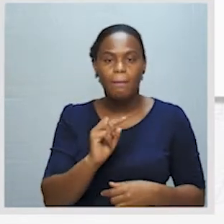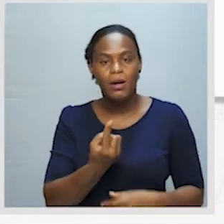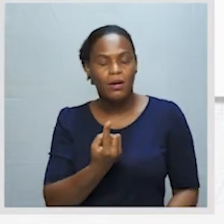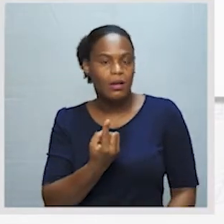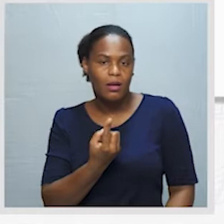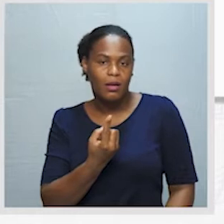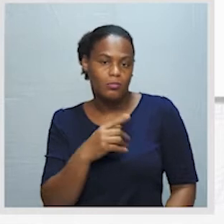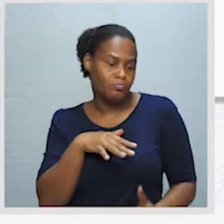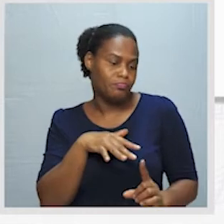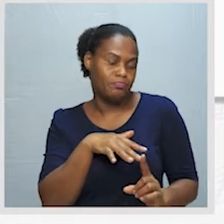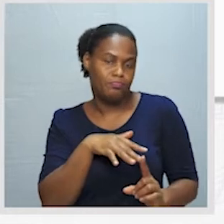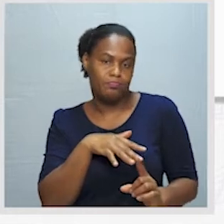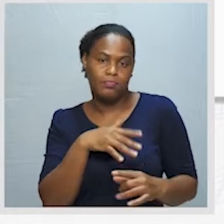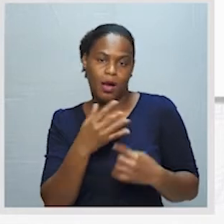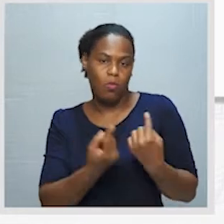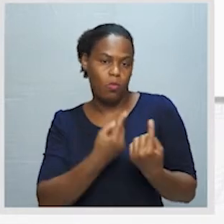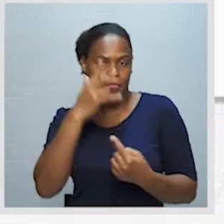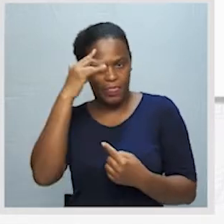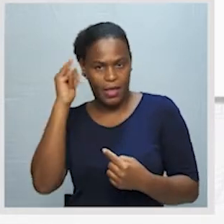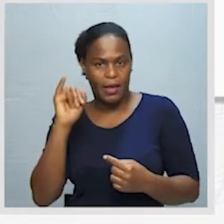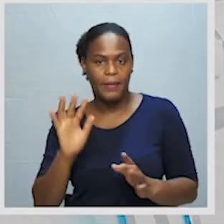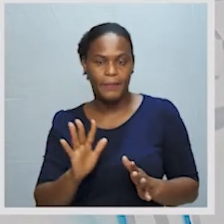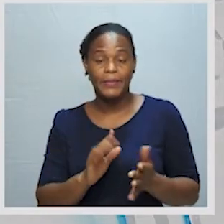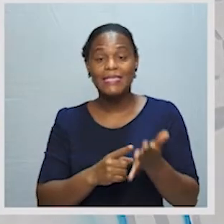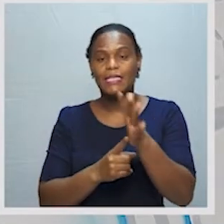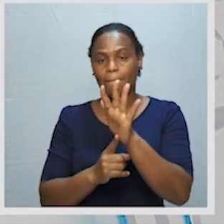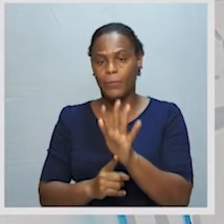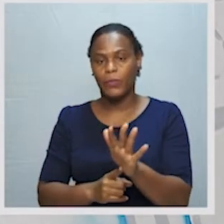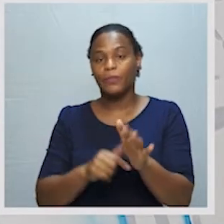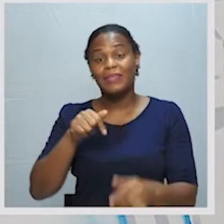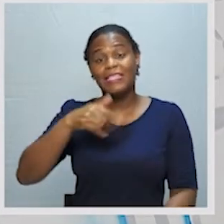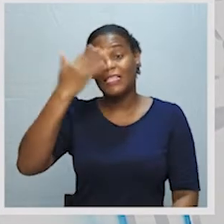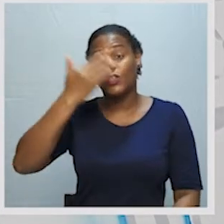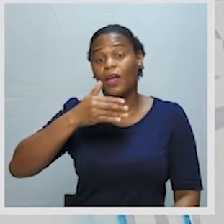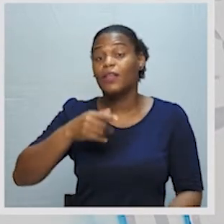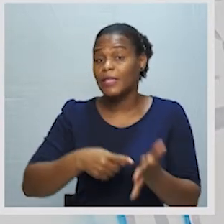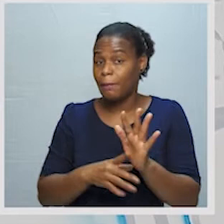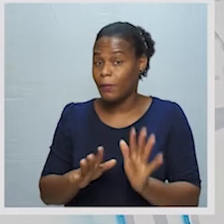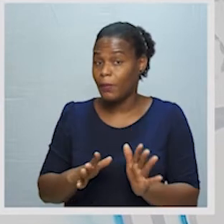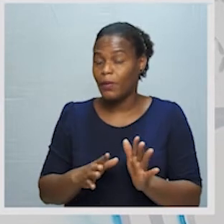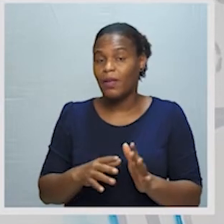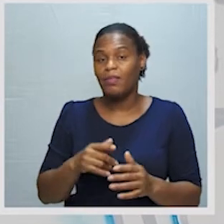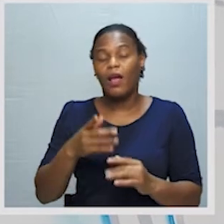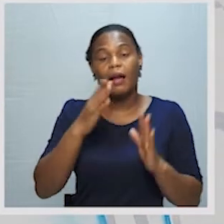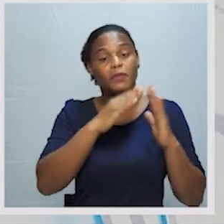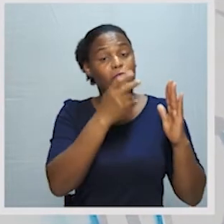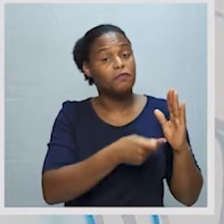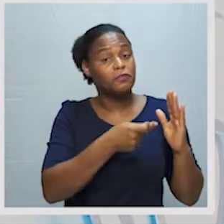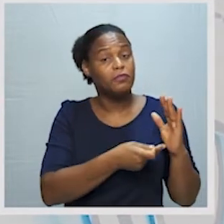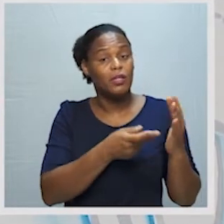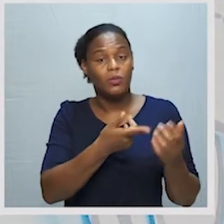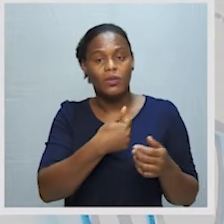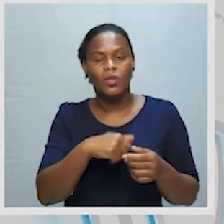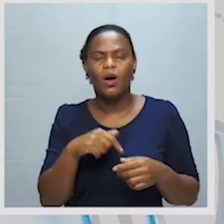se adira ou siga determinada ideia. Por exemplo, nesses dias de